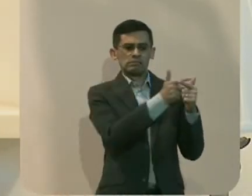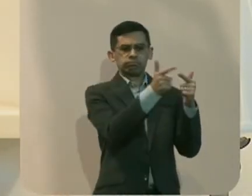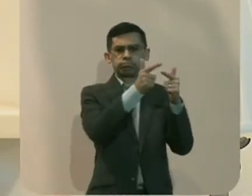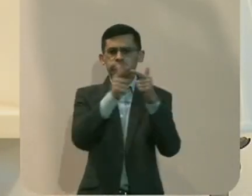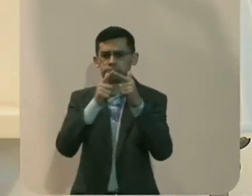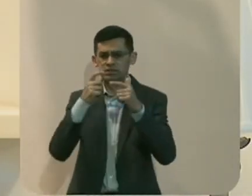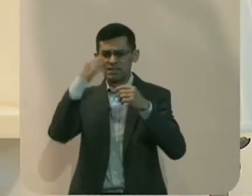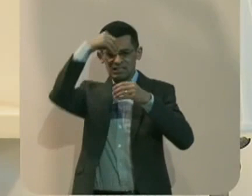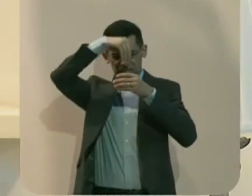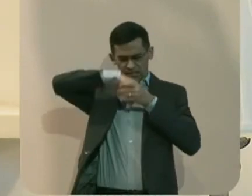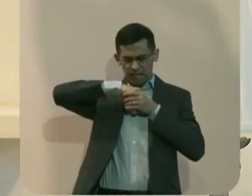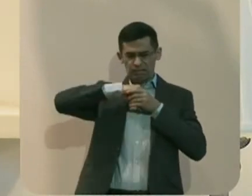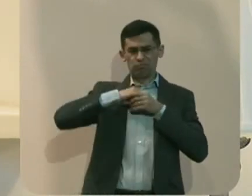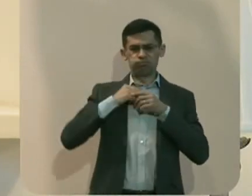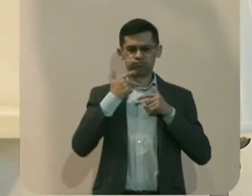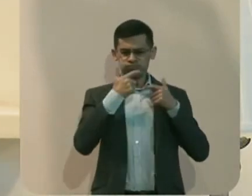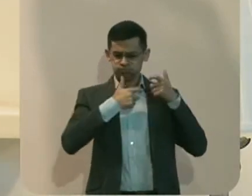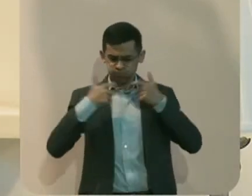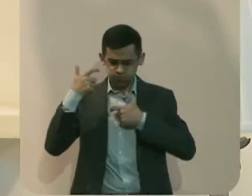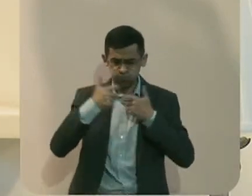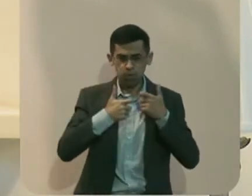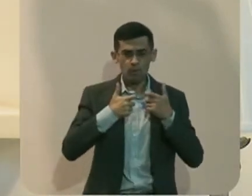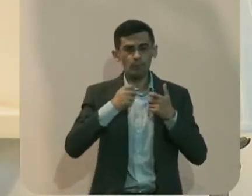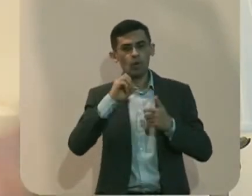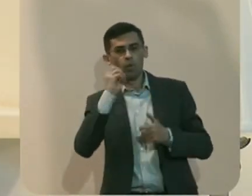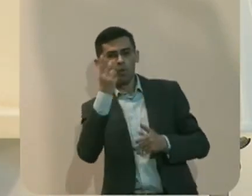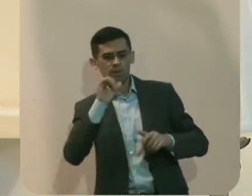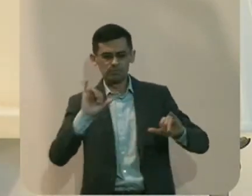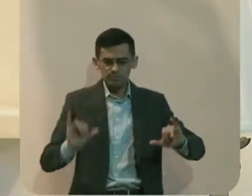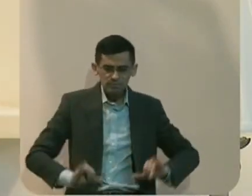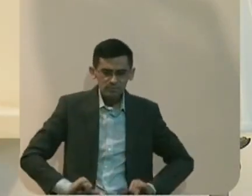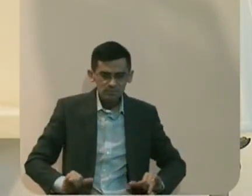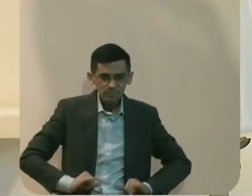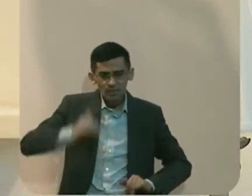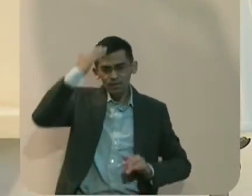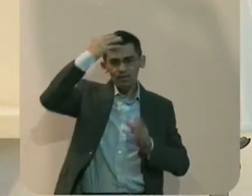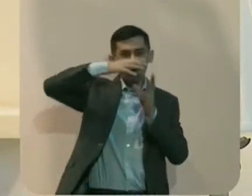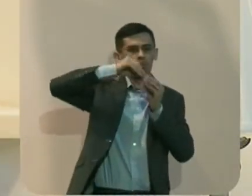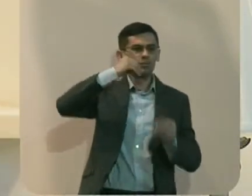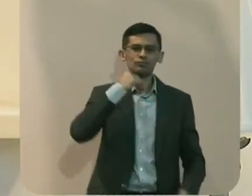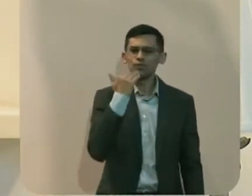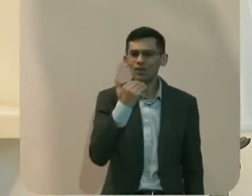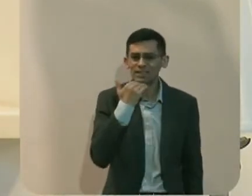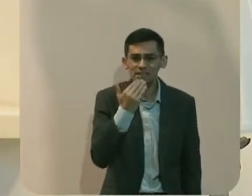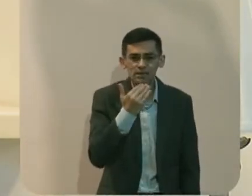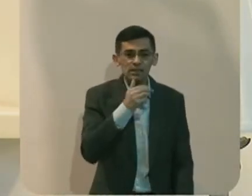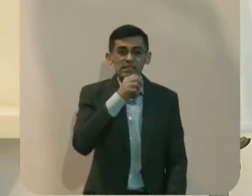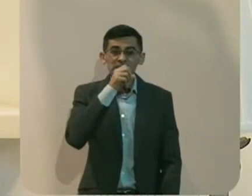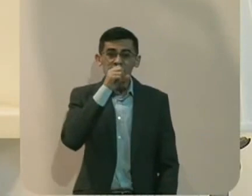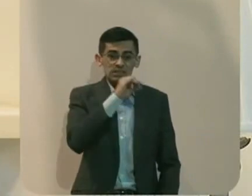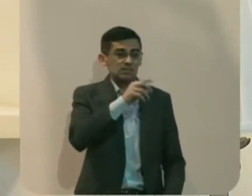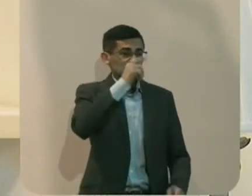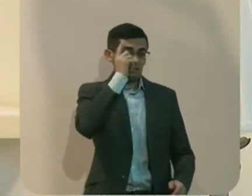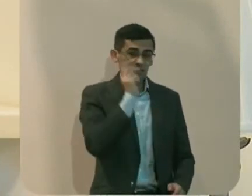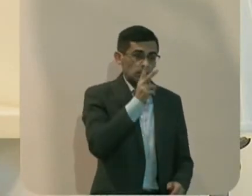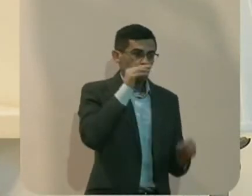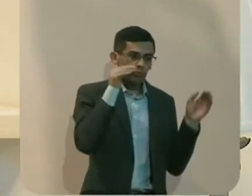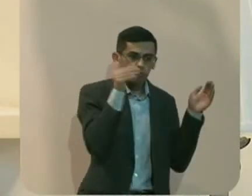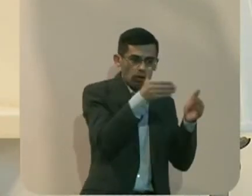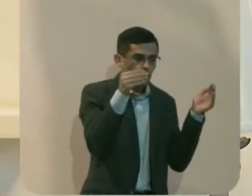lutas interiores, não adianta você colocar o foco na dor da sua alma. Toda vez que você fizer isso, você vai afundar,